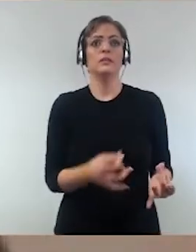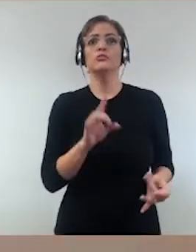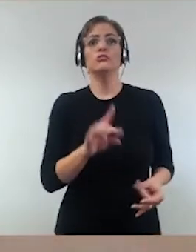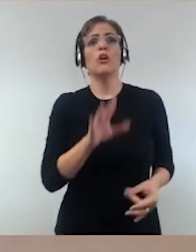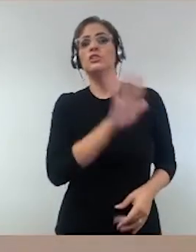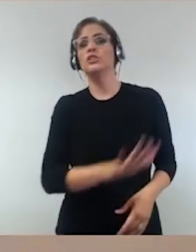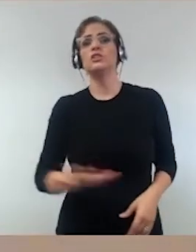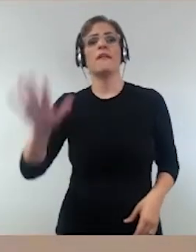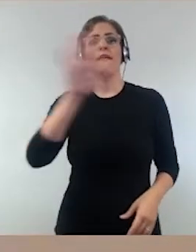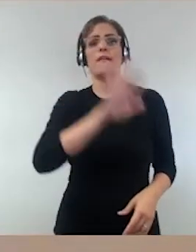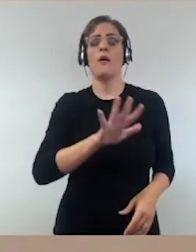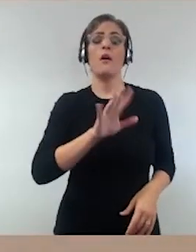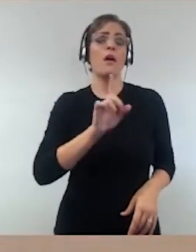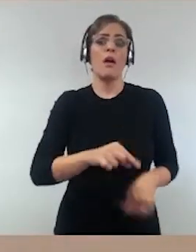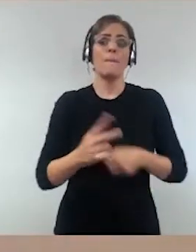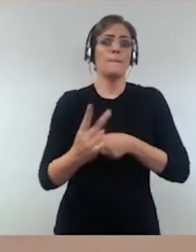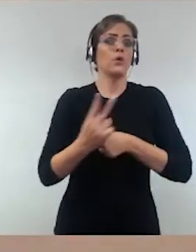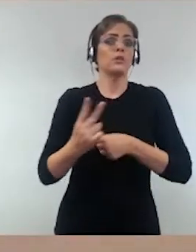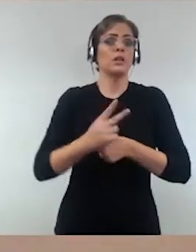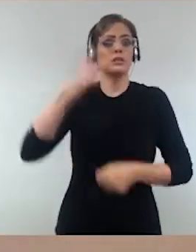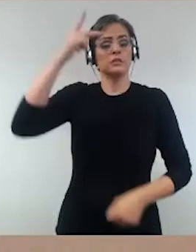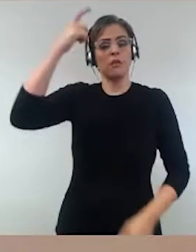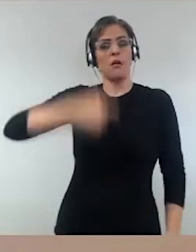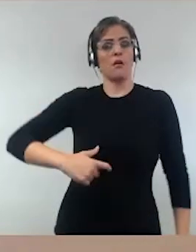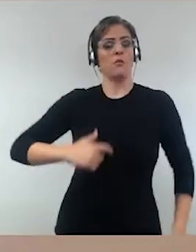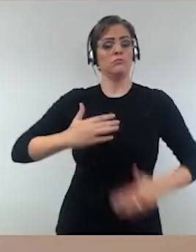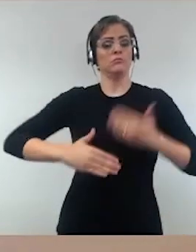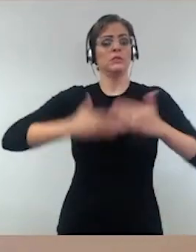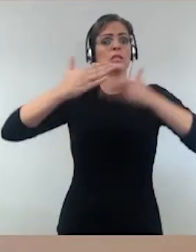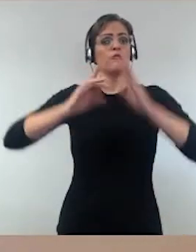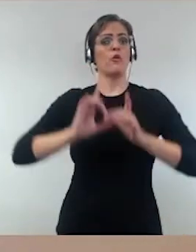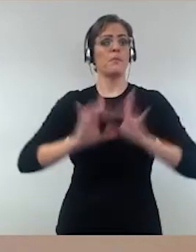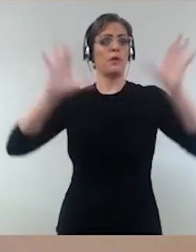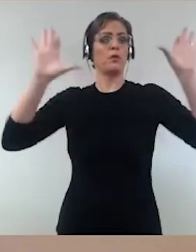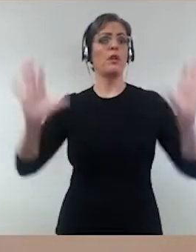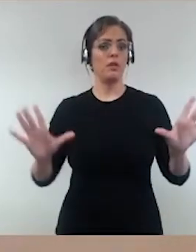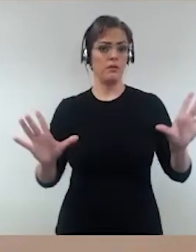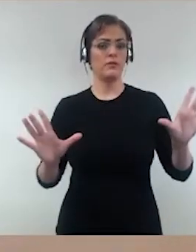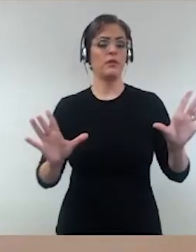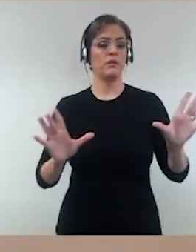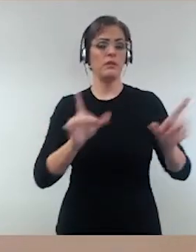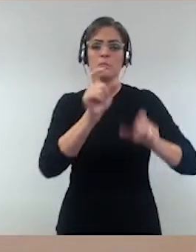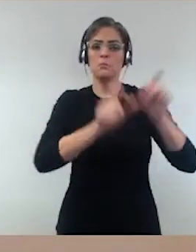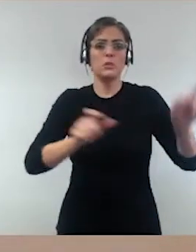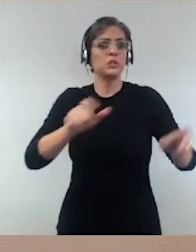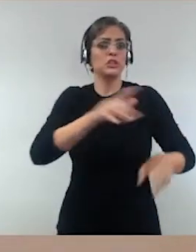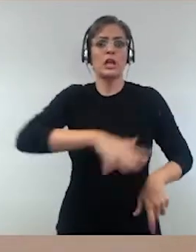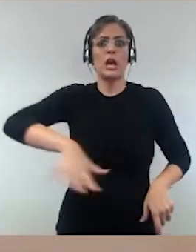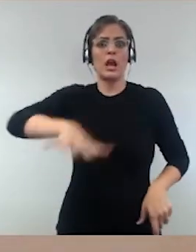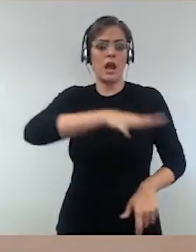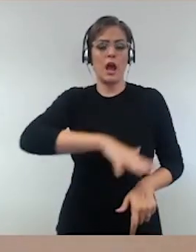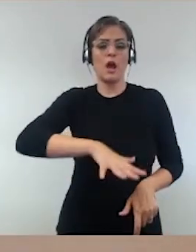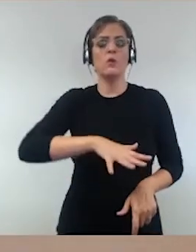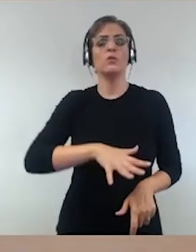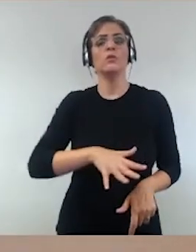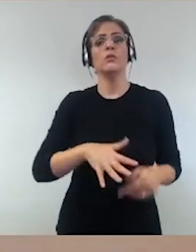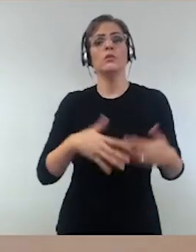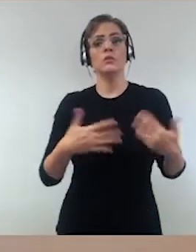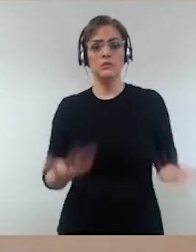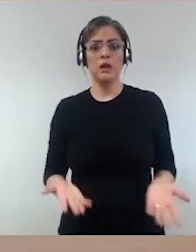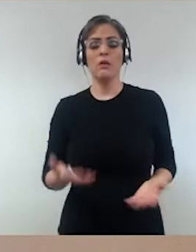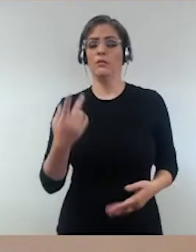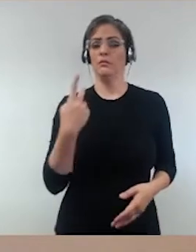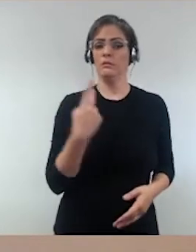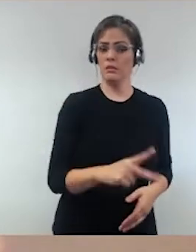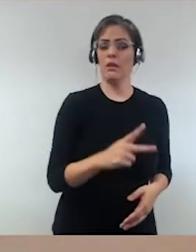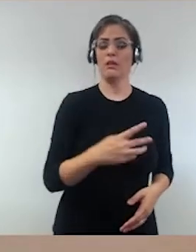e tais atributos da personalidade, mas sim o livre desenvolvimento daquela pessoa, do cidadão de uma forma geral, a sua